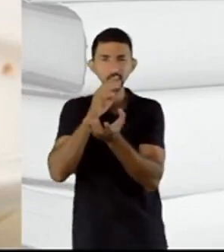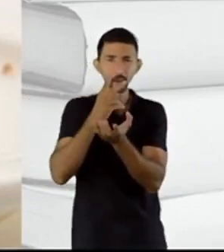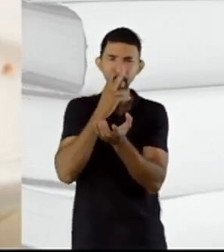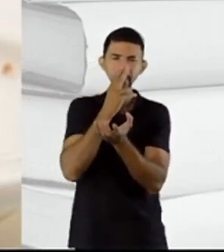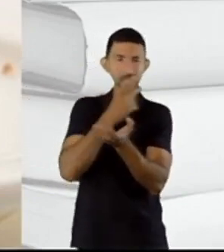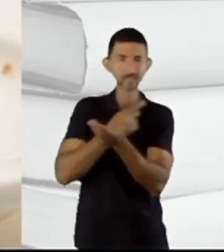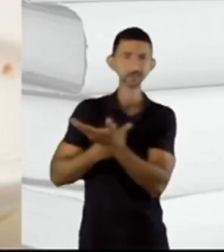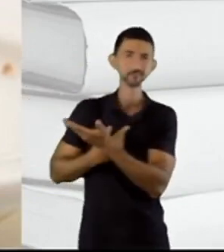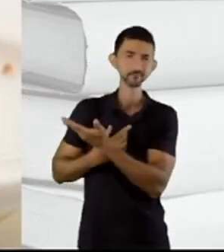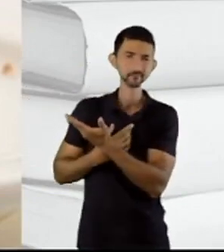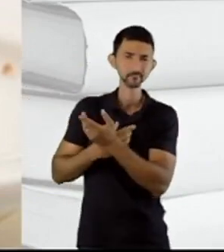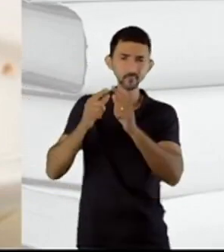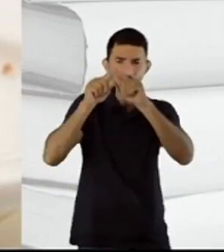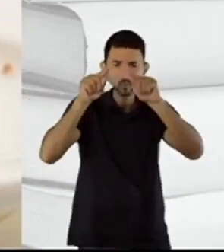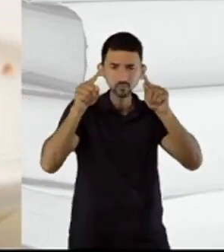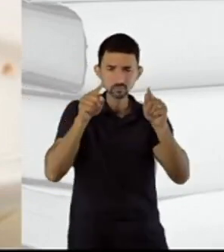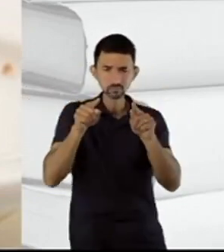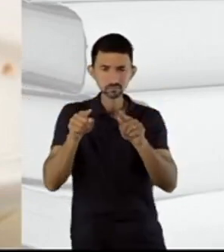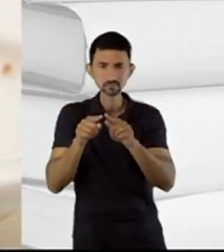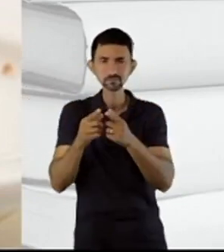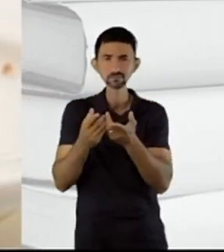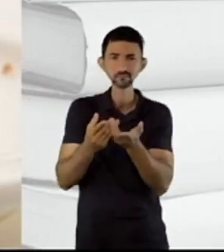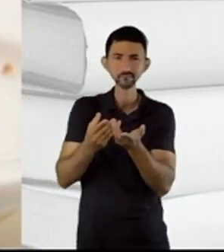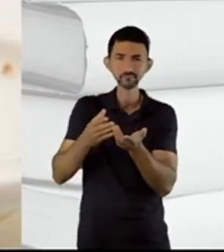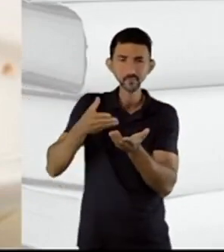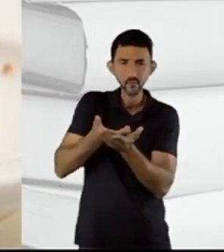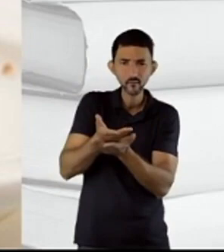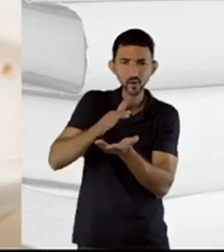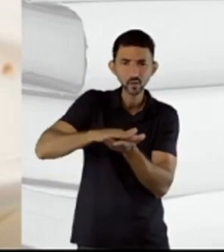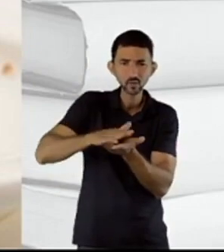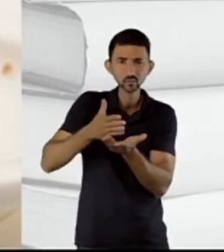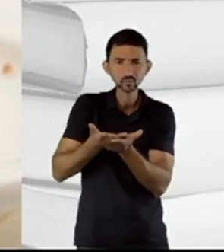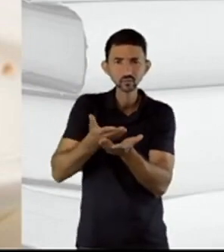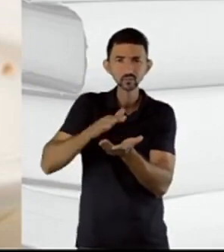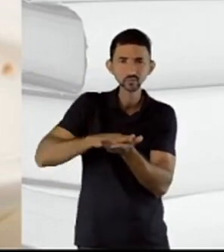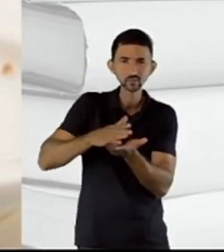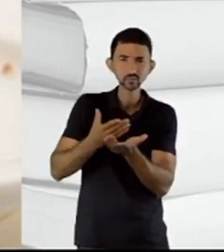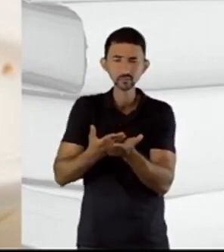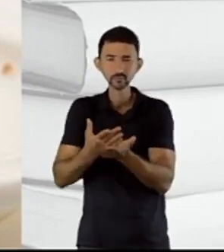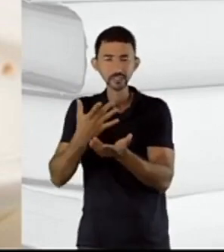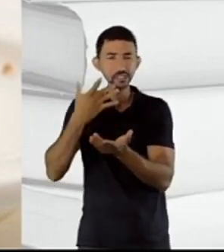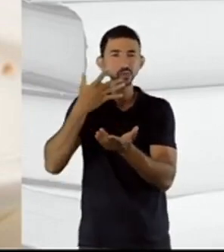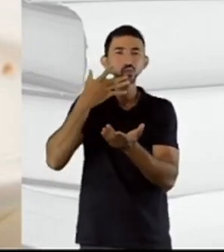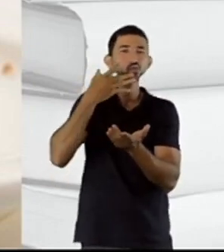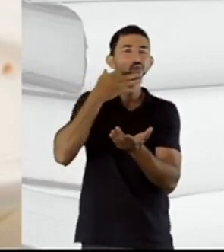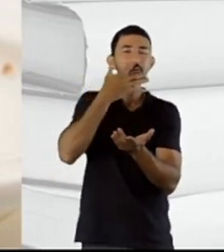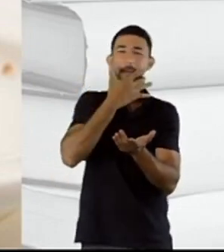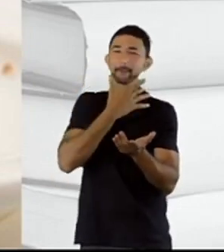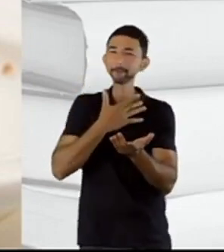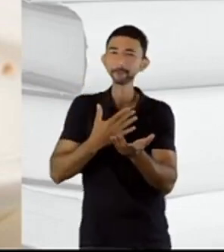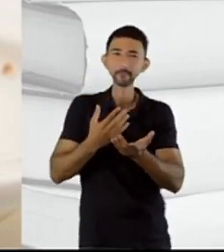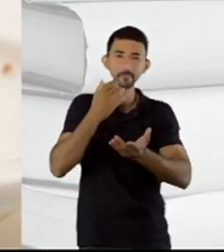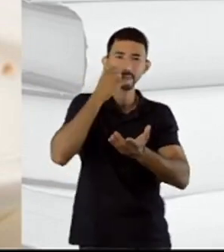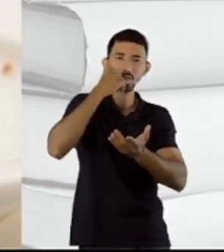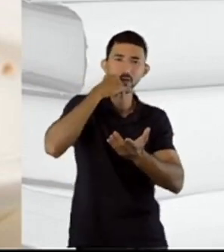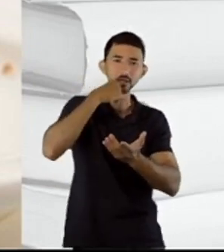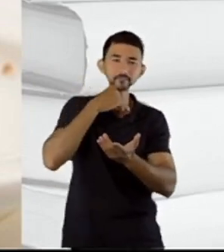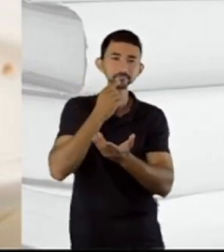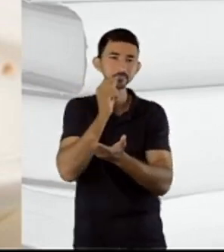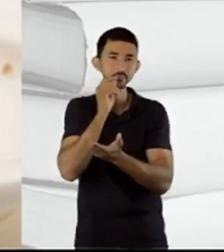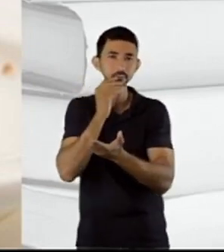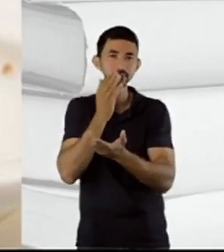né? Como você pode ver, quando você frita uma coxinha, que delícia, tô até salivando aqui,